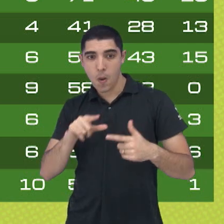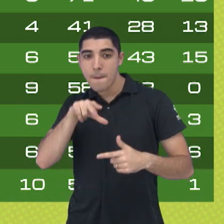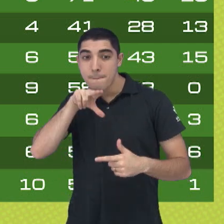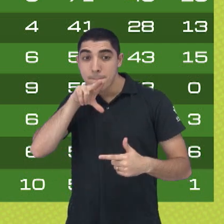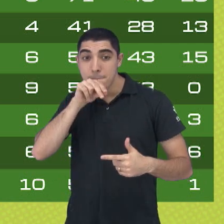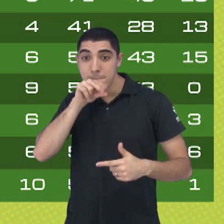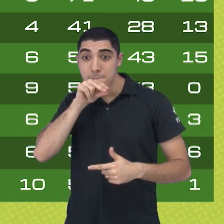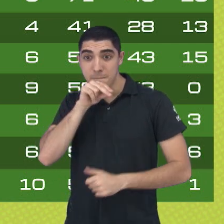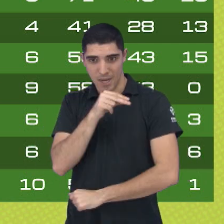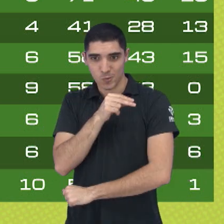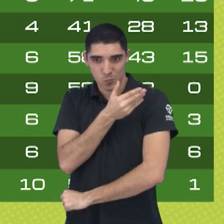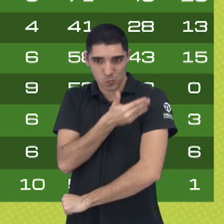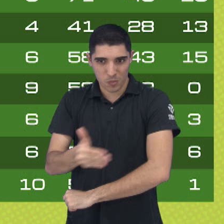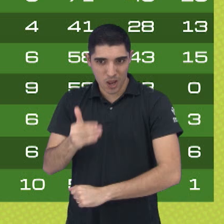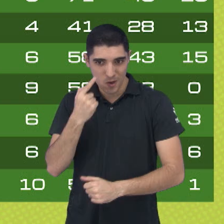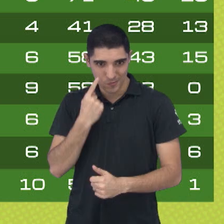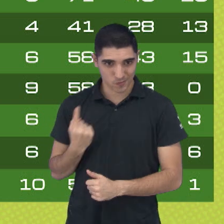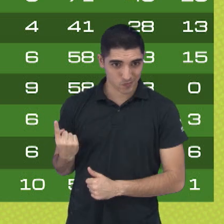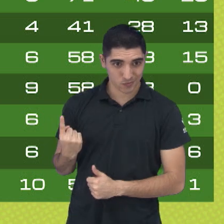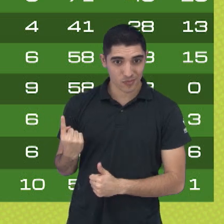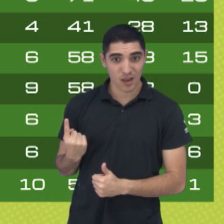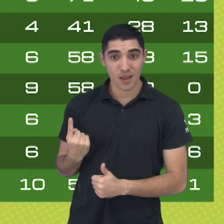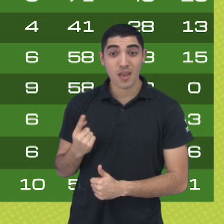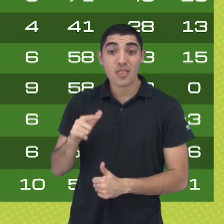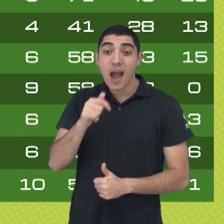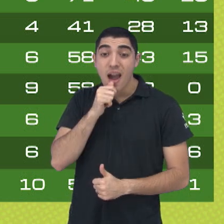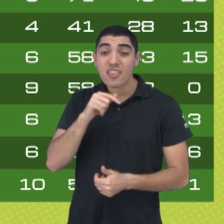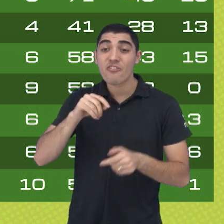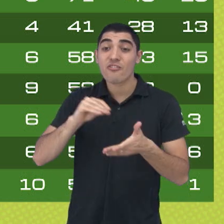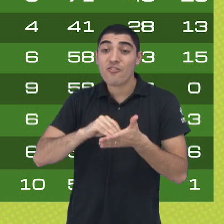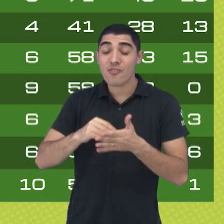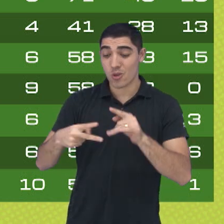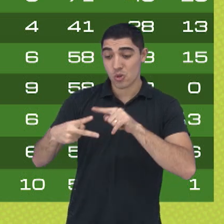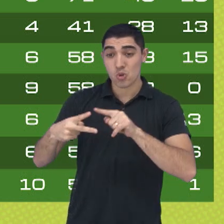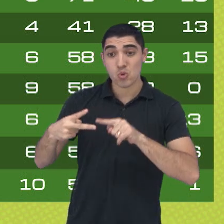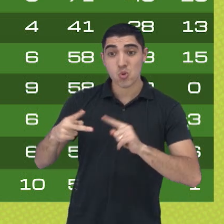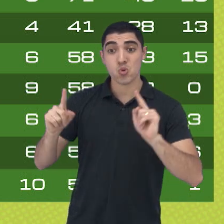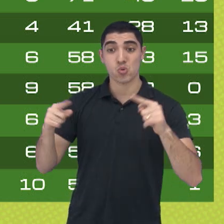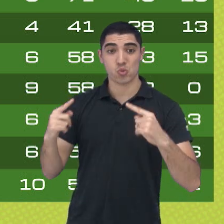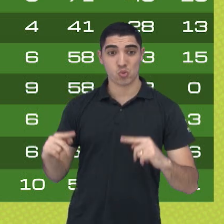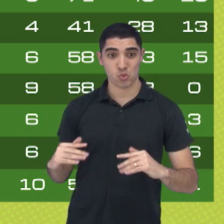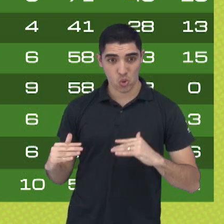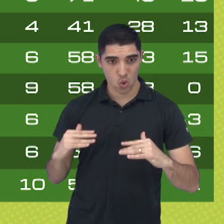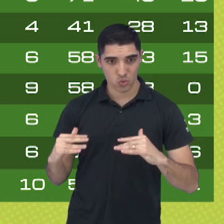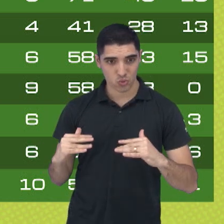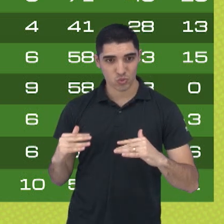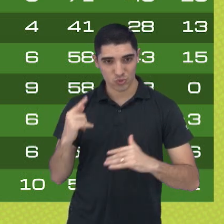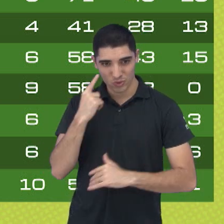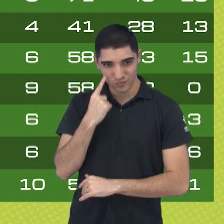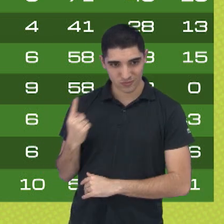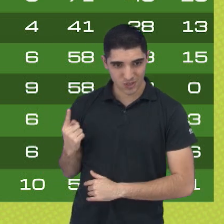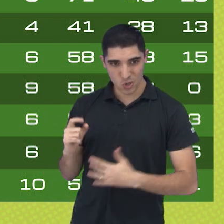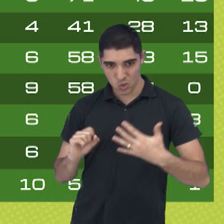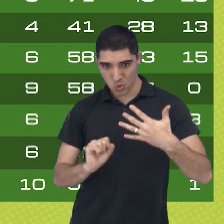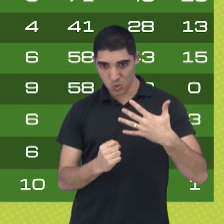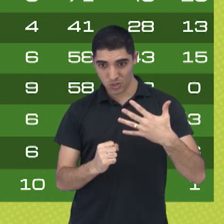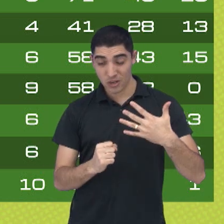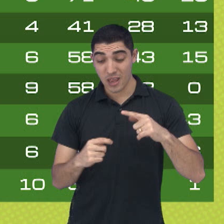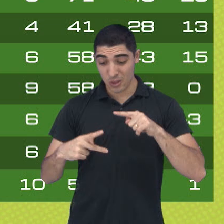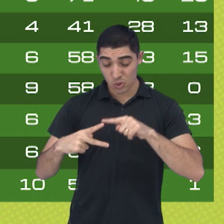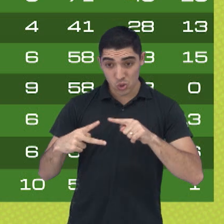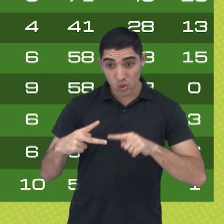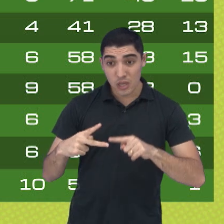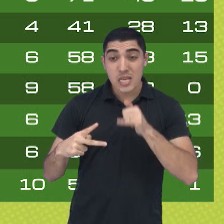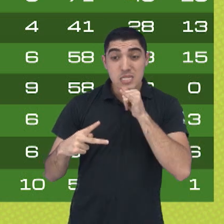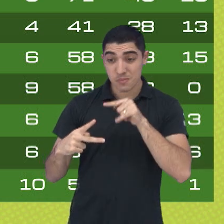tem 36, mas tem 2 jogos a menos em relação ao São José, ou seja, dos 3 jogos que o Pato tem, o Pato pode empatar